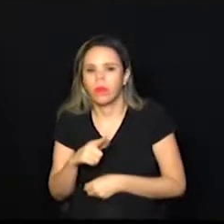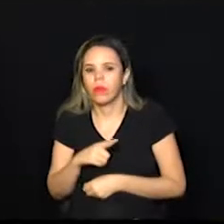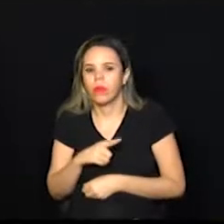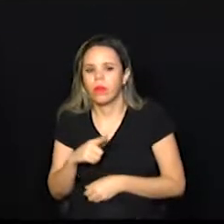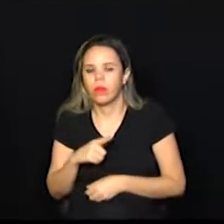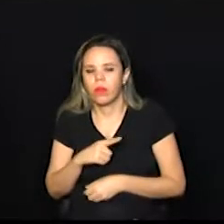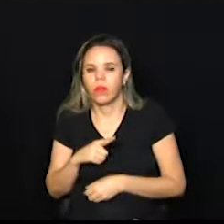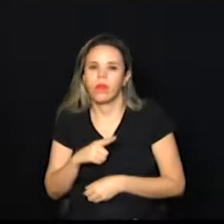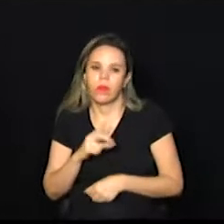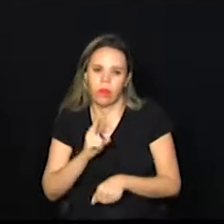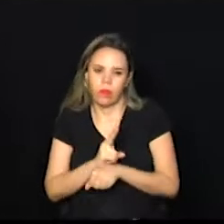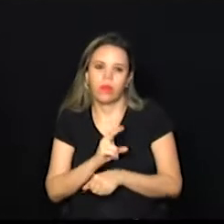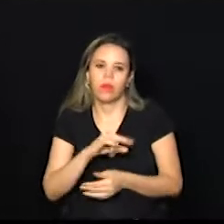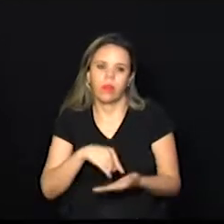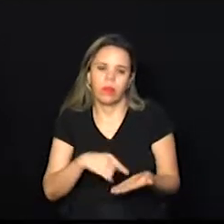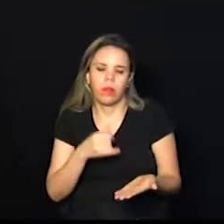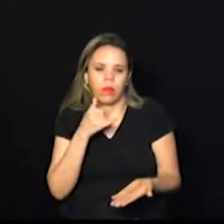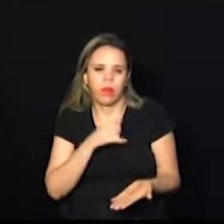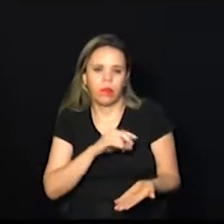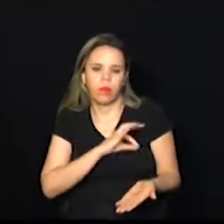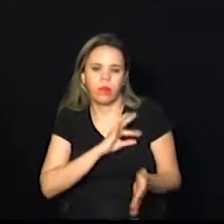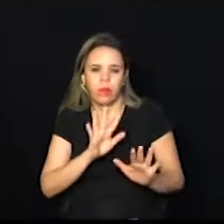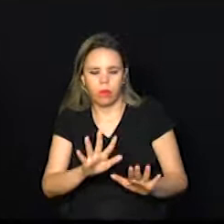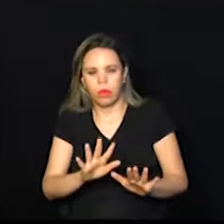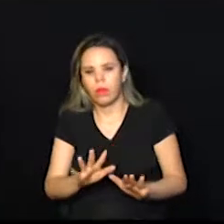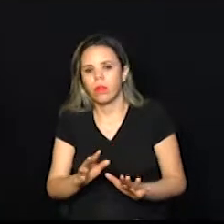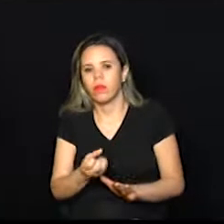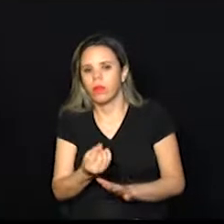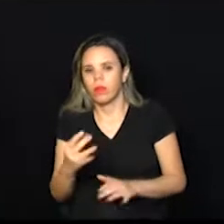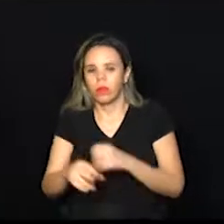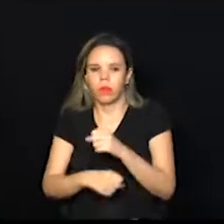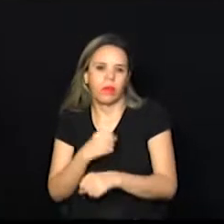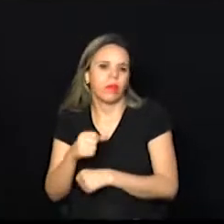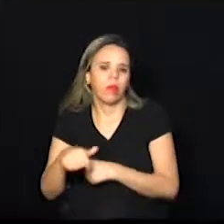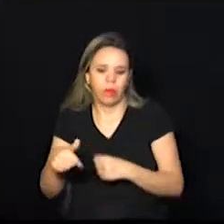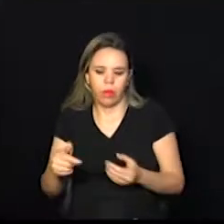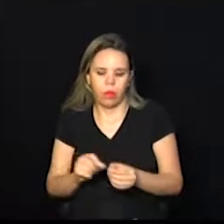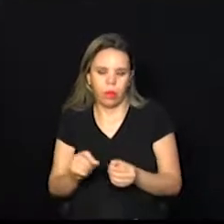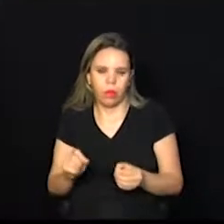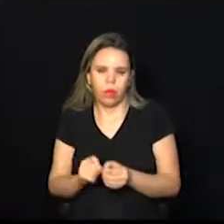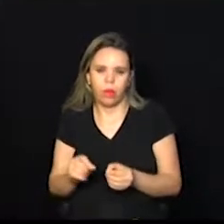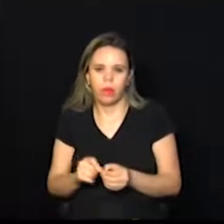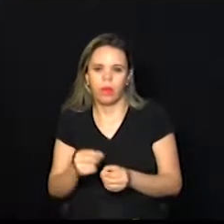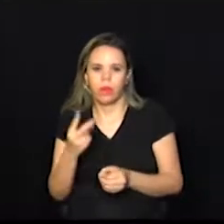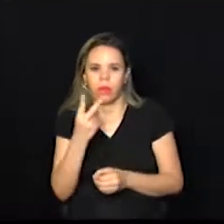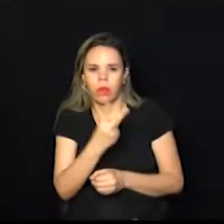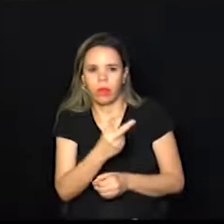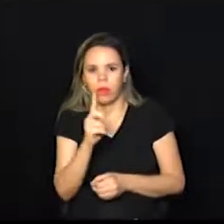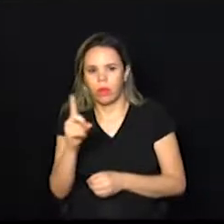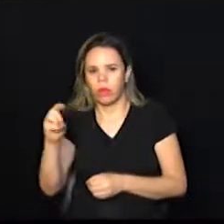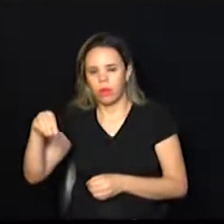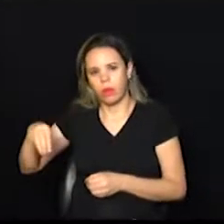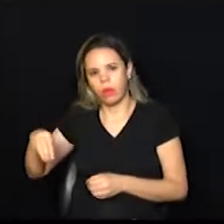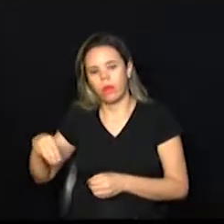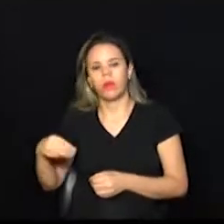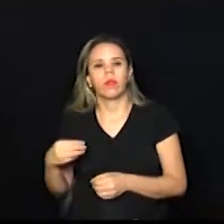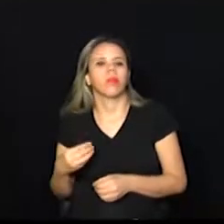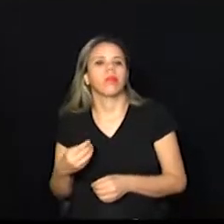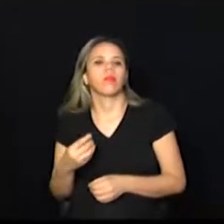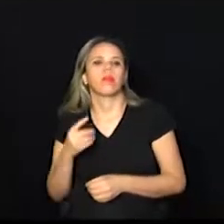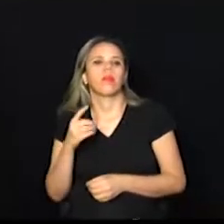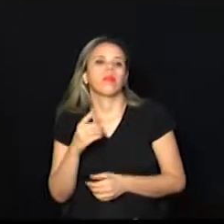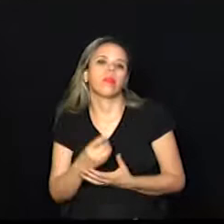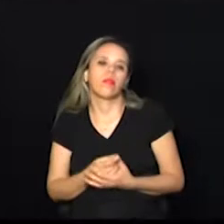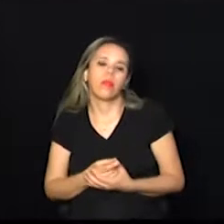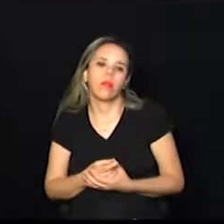medida protetiva. Então, esse fluxo, esse ano, o que a gente sentou? Com as 2 DDMs, com o DINTER 2, que é